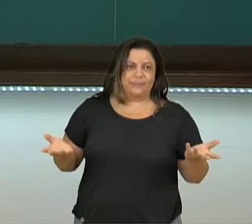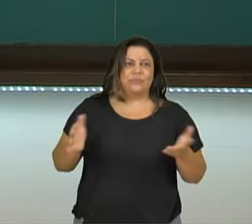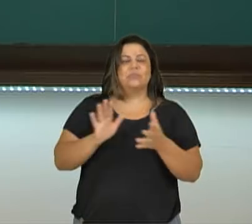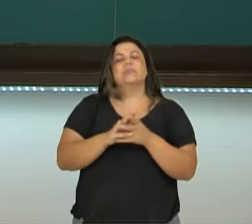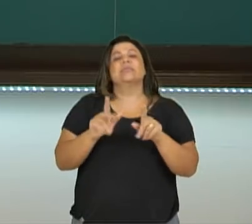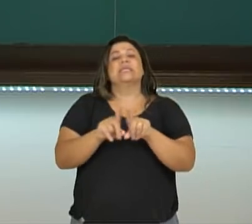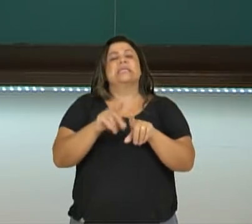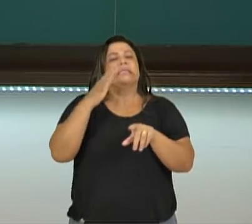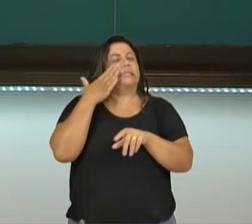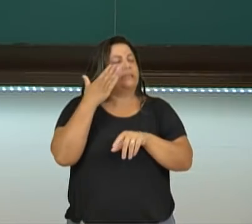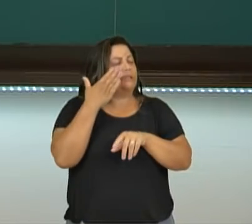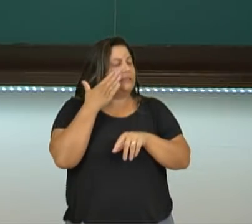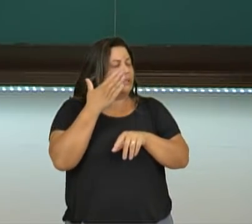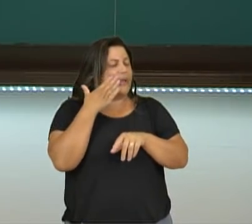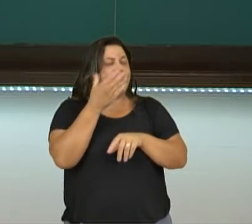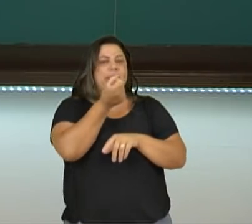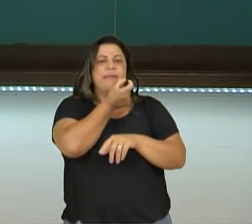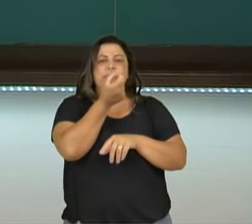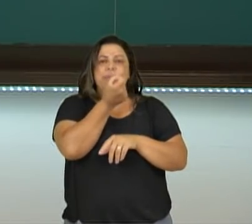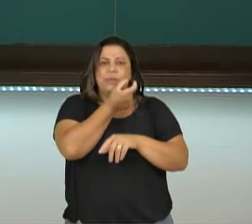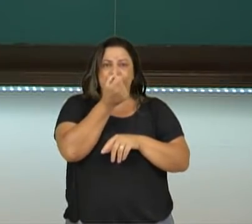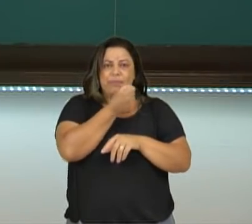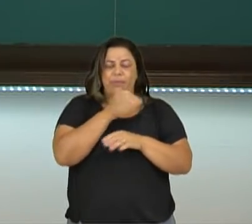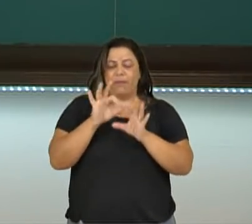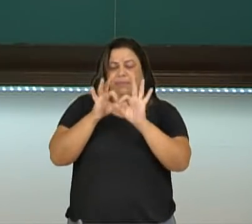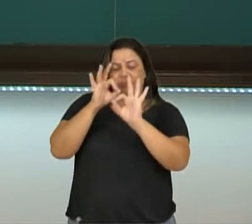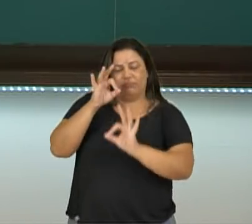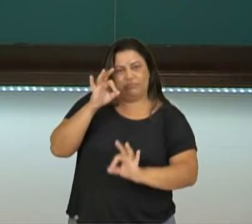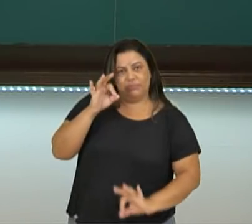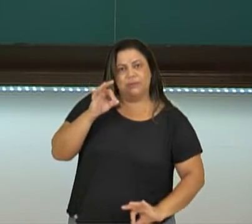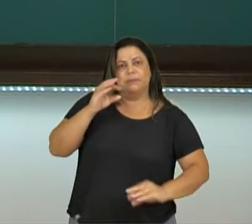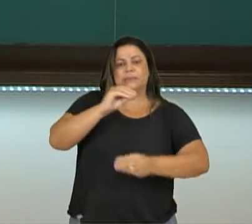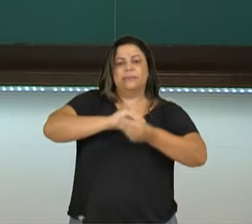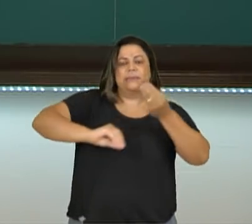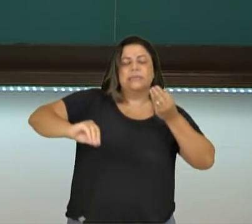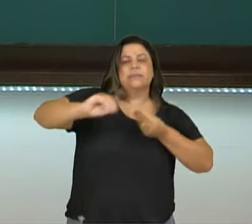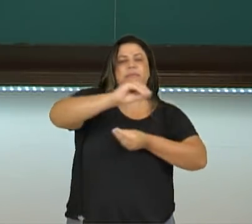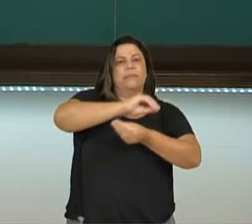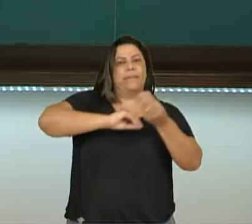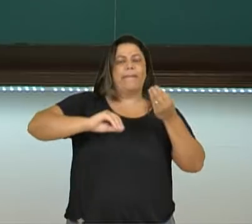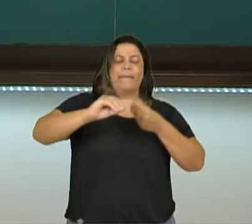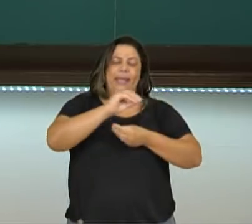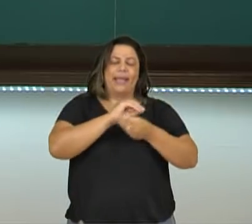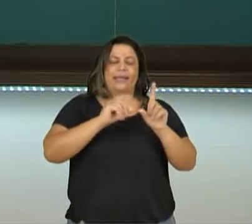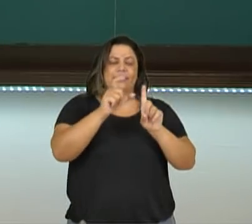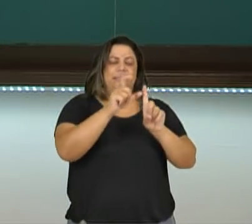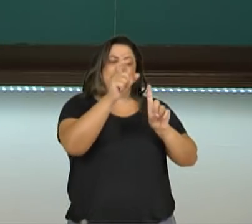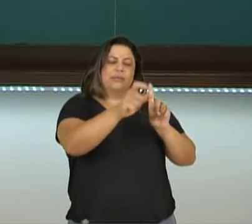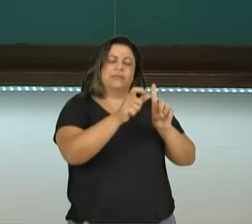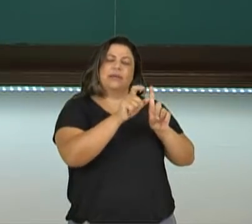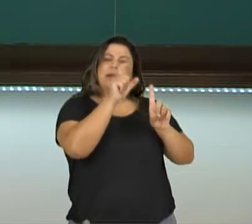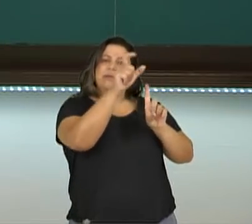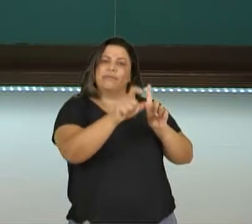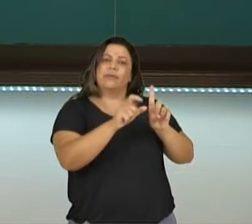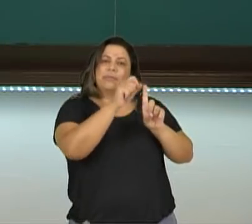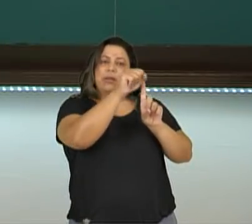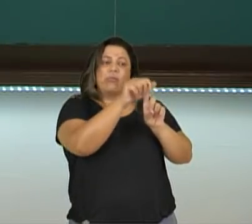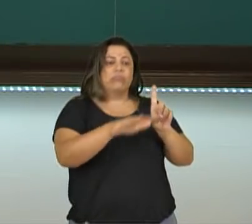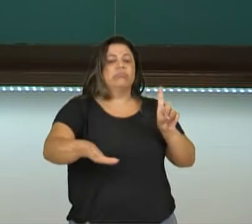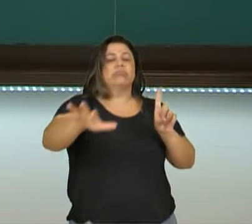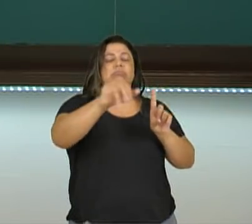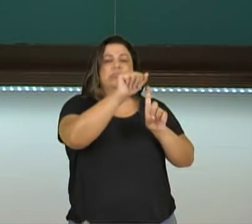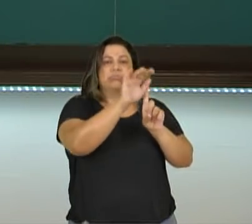que as tirinhas também têm um enredo no qual se mescla a linguagem verbal e não verbal, né, de uma forma mais